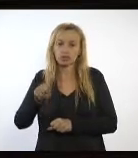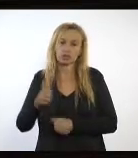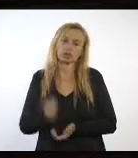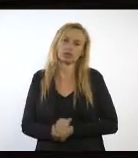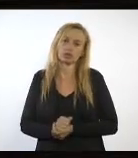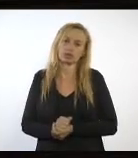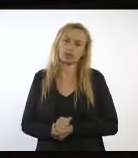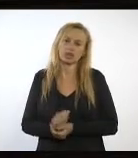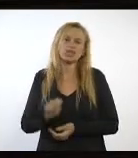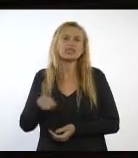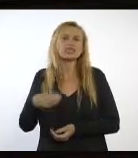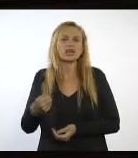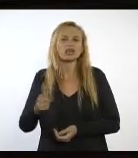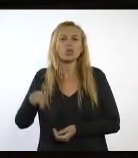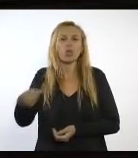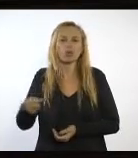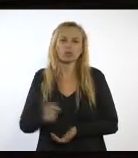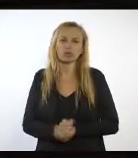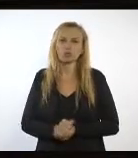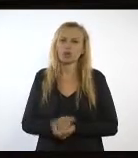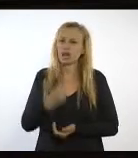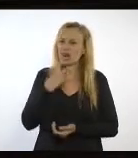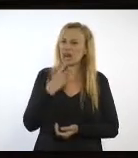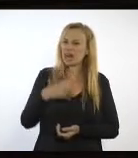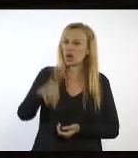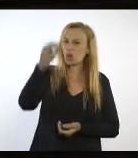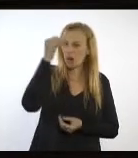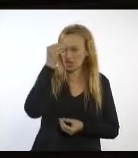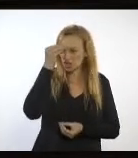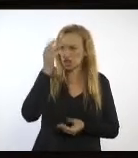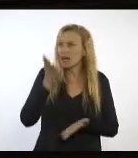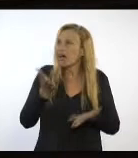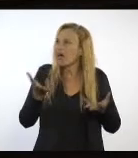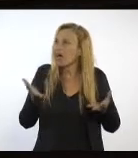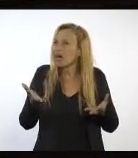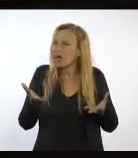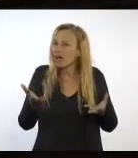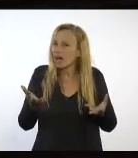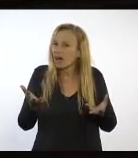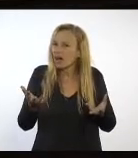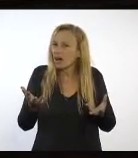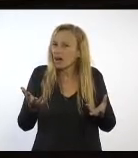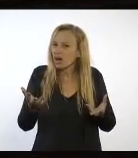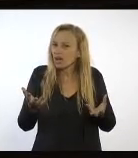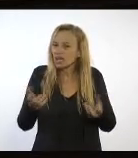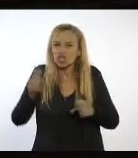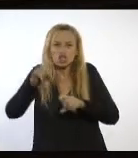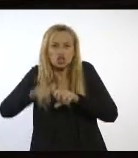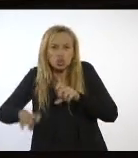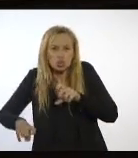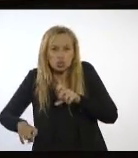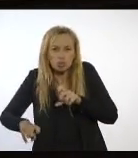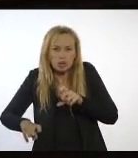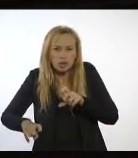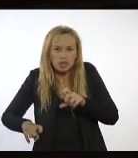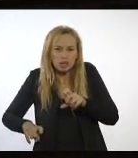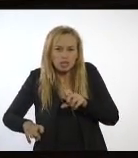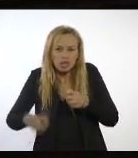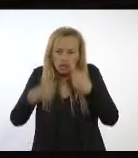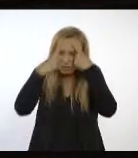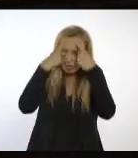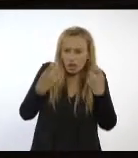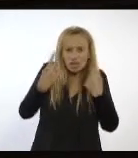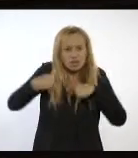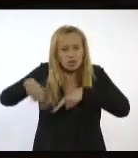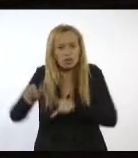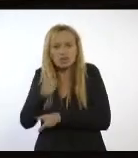uma linguagem não só sexista, mas uma linguagem que naturaliza o estupro, que naturaliza a violência contra a mulher.